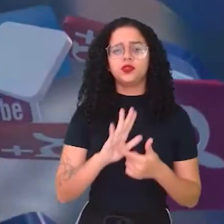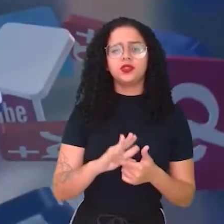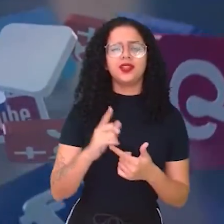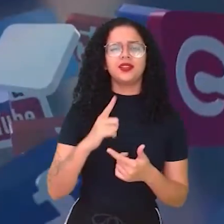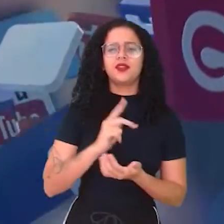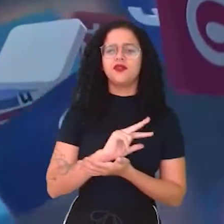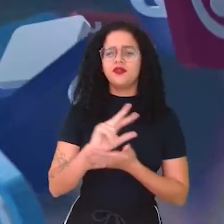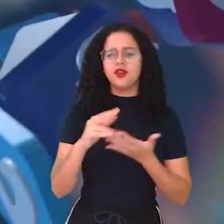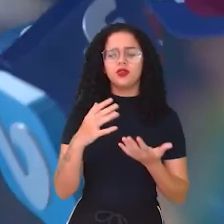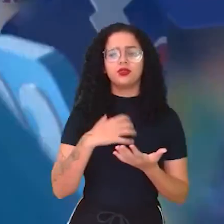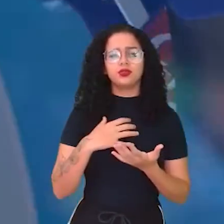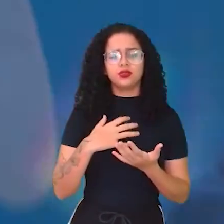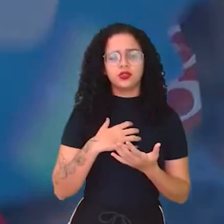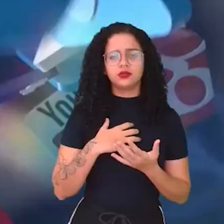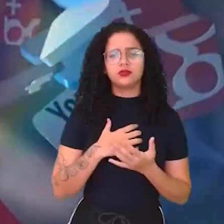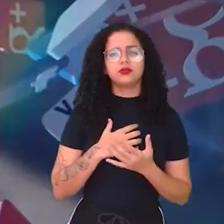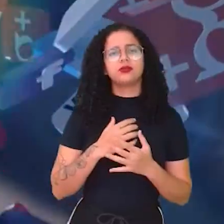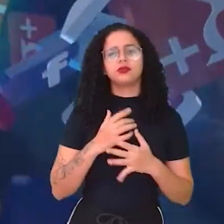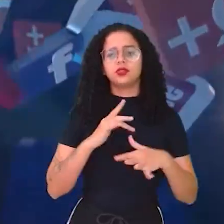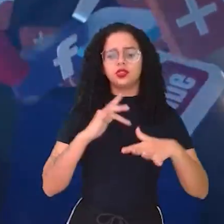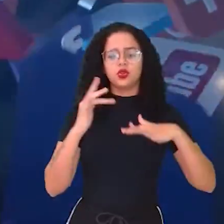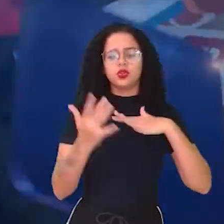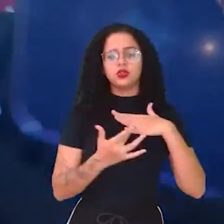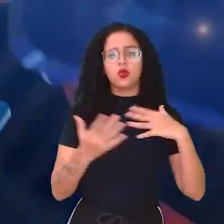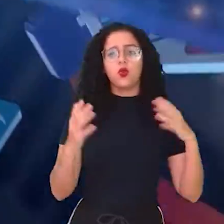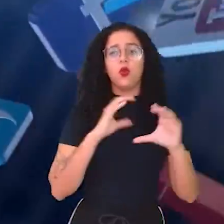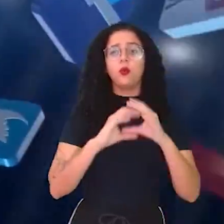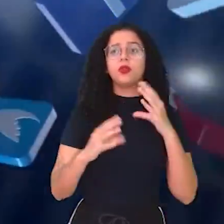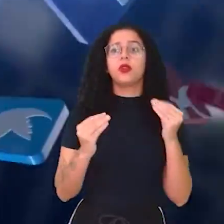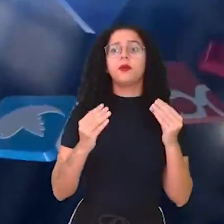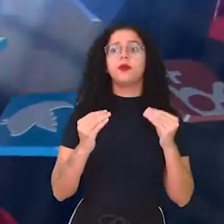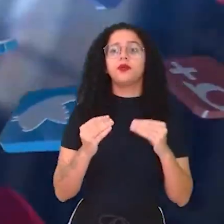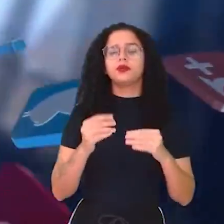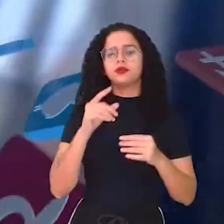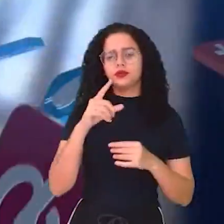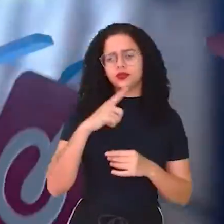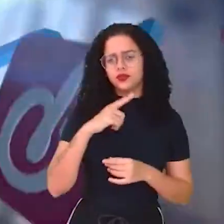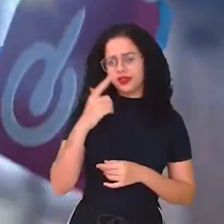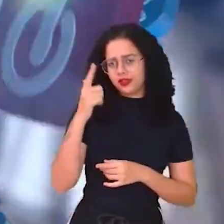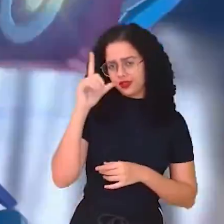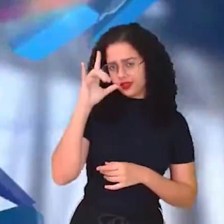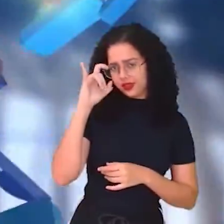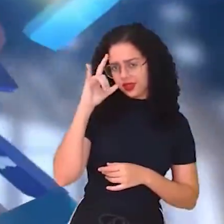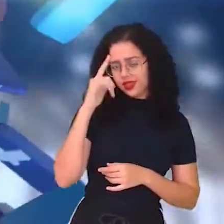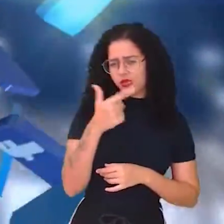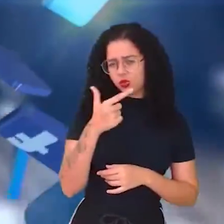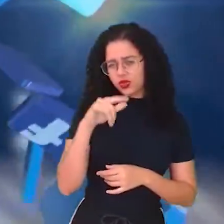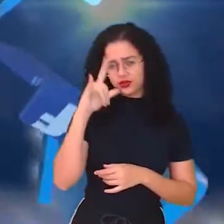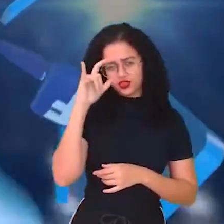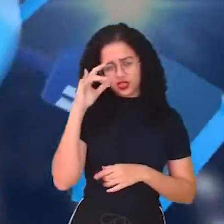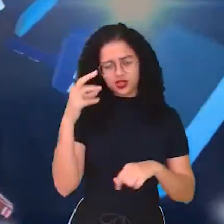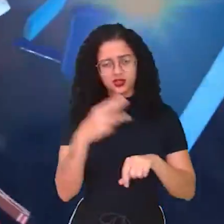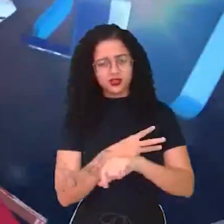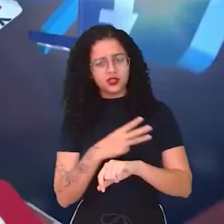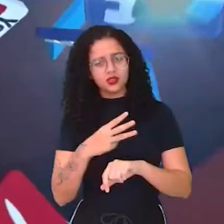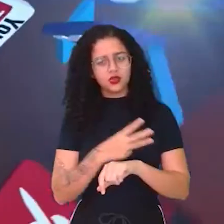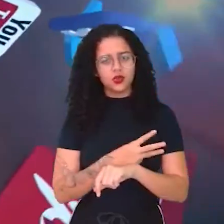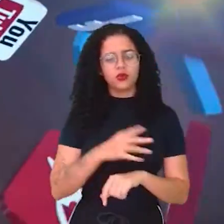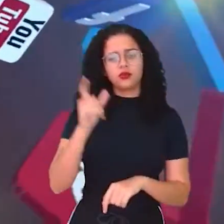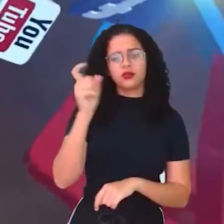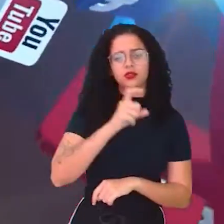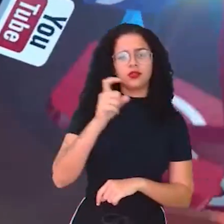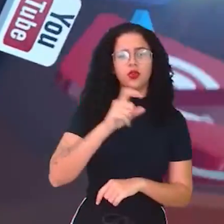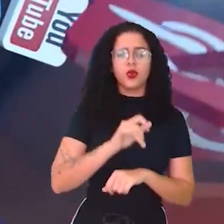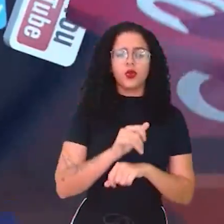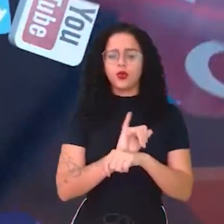sociais que a gente tem, Tiago. A gente hoje se comunica muito. Quem não tem o Instagram, quem não tem o TikTok, quem não tem o WhatsApp, então o